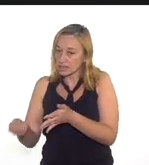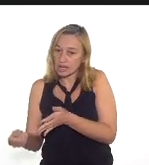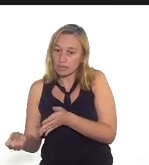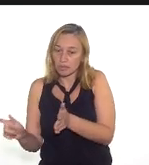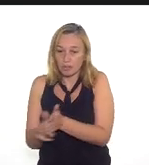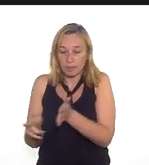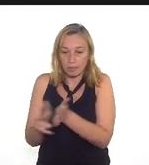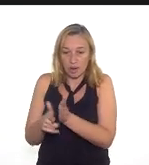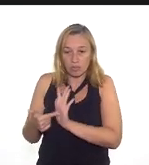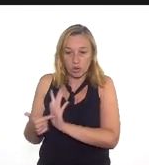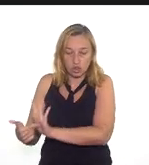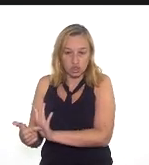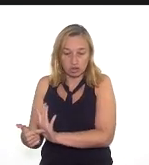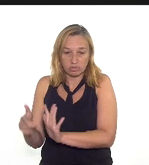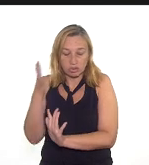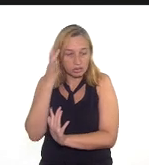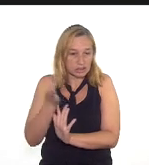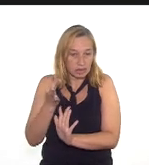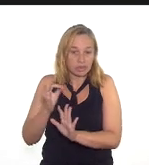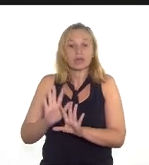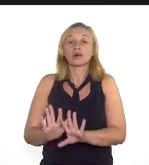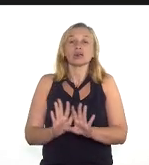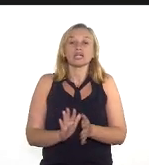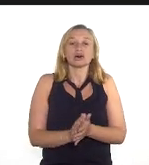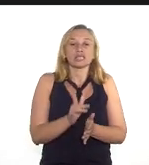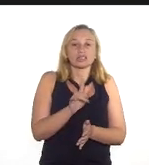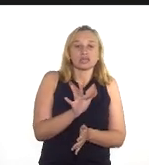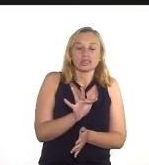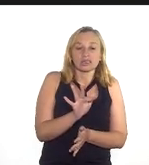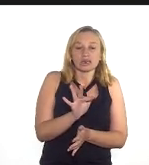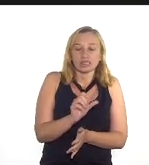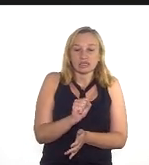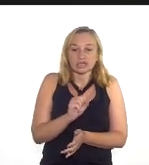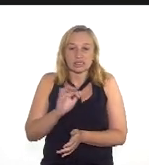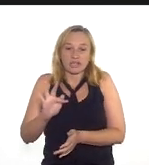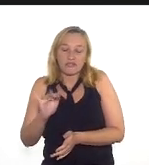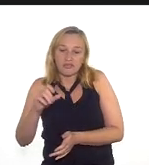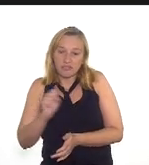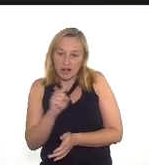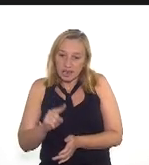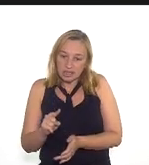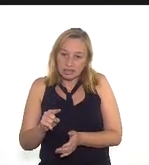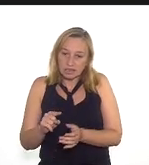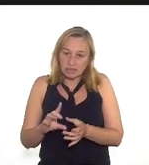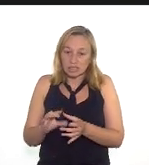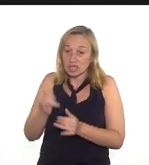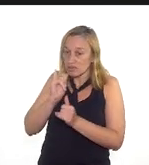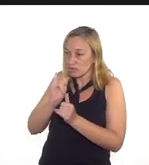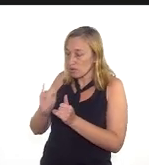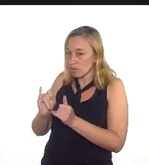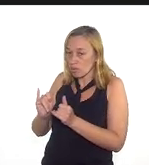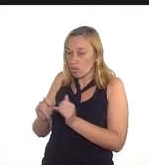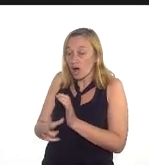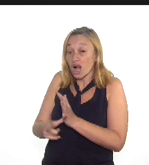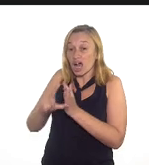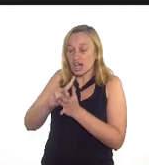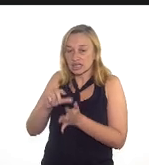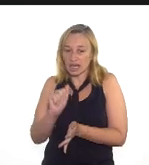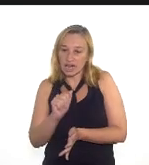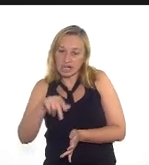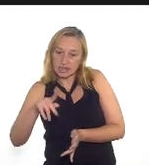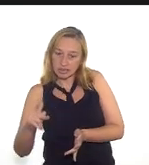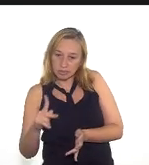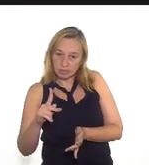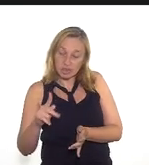exatamente qual vai ser a rúbrica e tal, mas, mesmo assim, a Cefaz abriu, vamos dizer assim, uma espécie de exceção e informou antes a ANP. Esse aqui